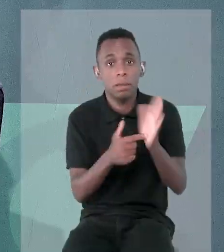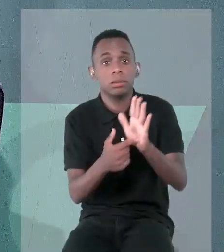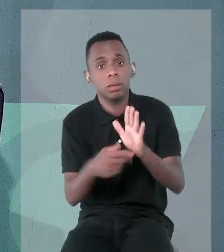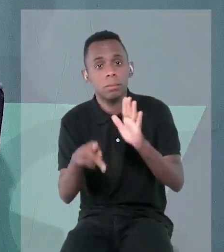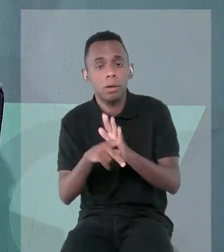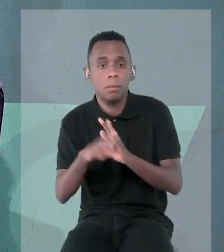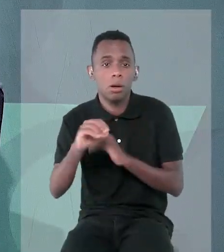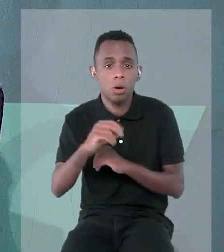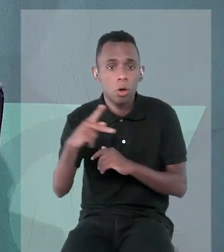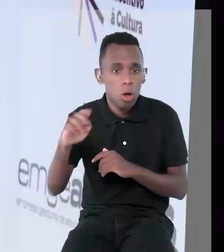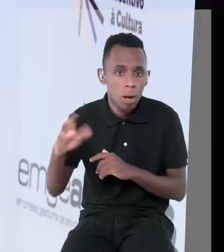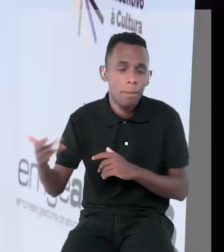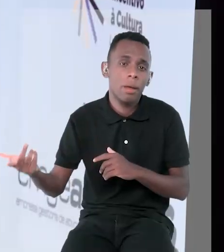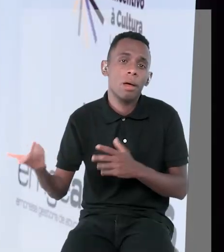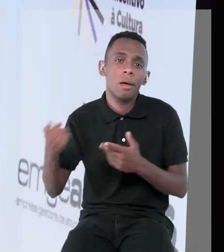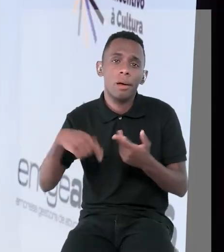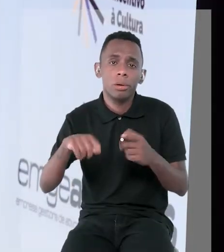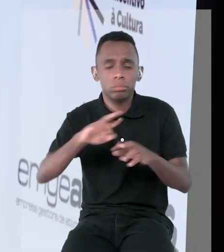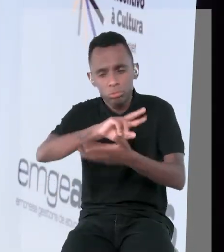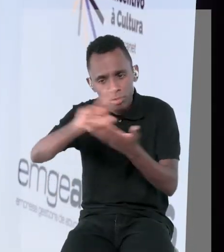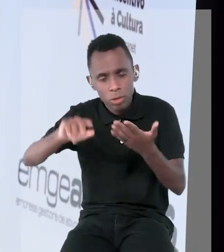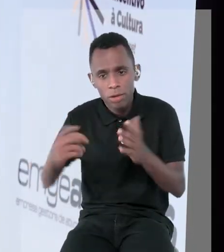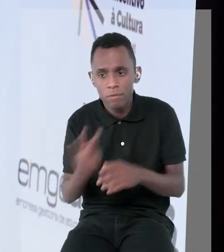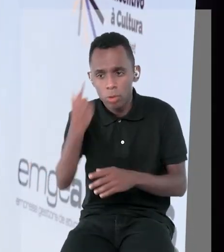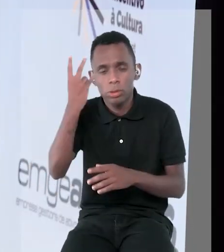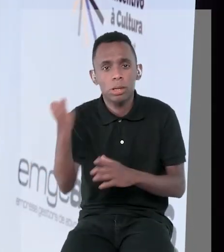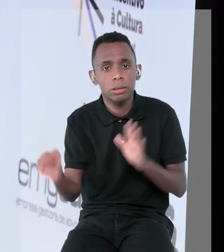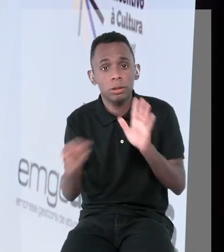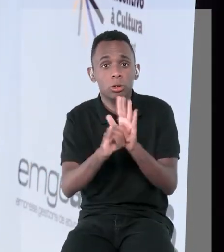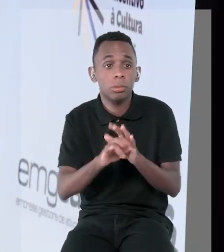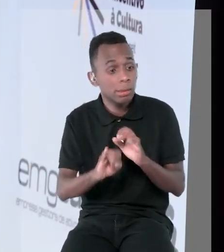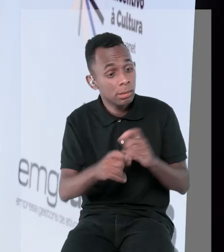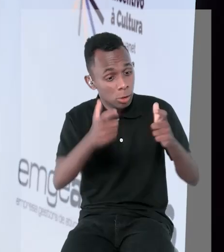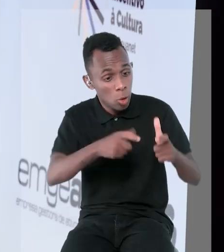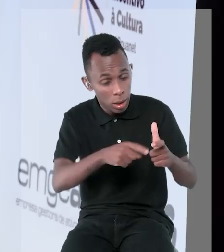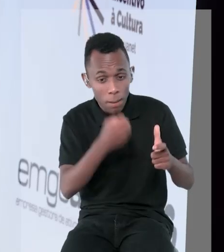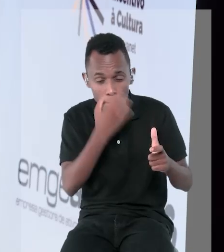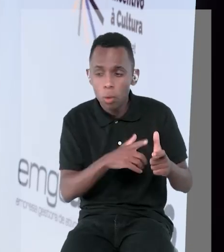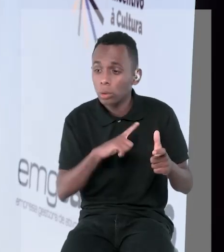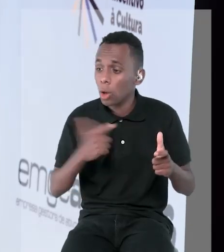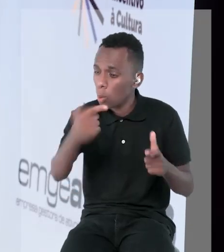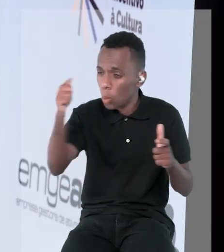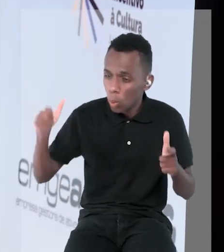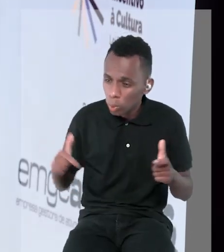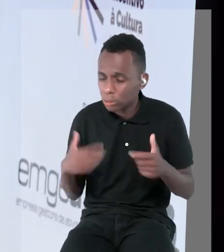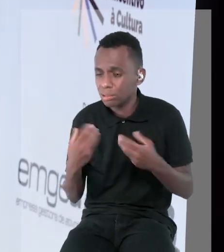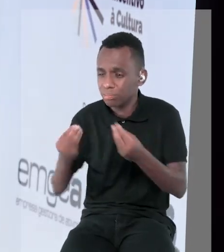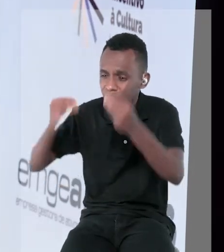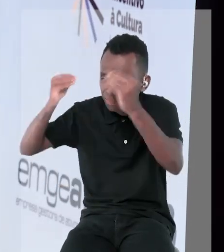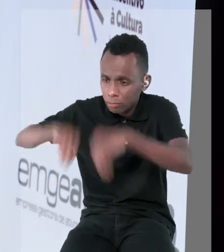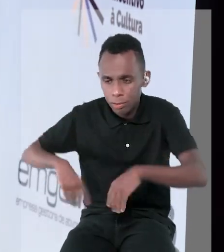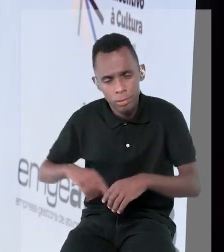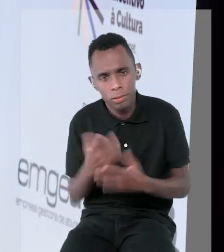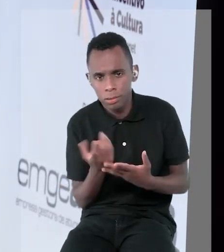na COP, etc. E de valorizar essa identidade. É porque se der certo ali, né, tem regiões tão degradadas ali ao redor, né, não